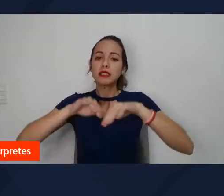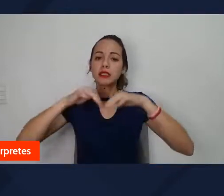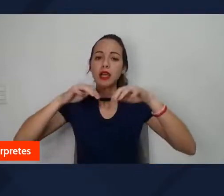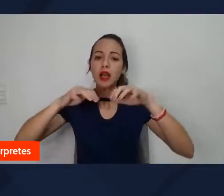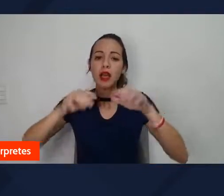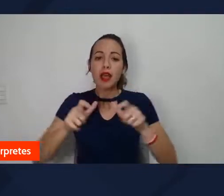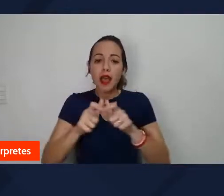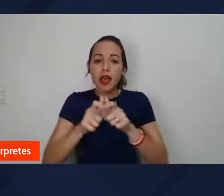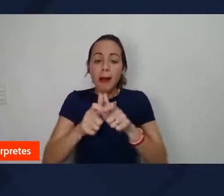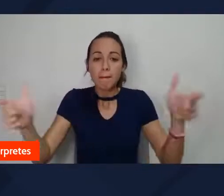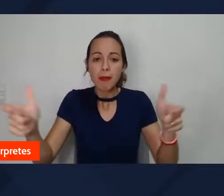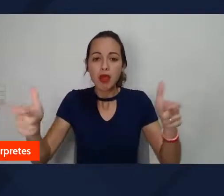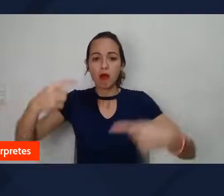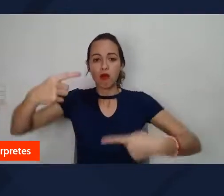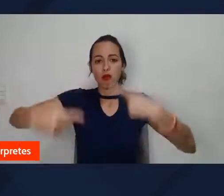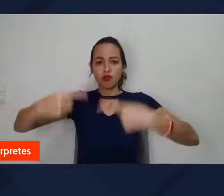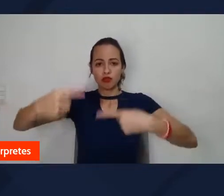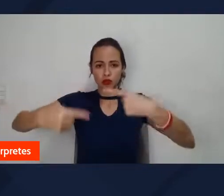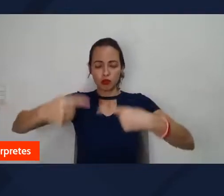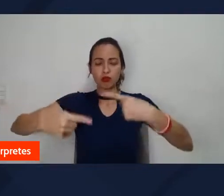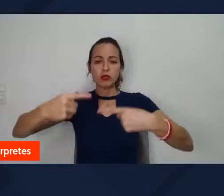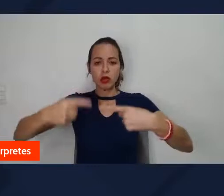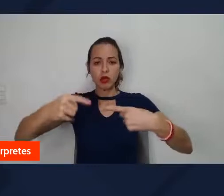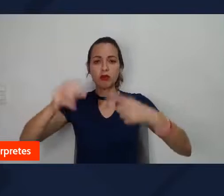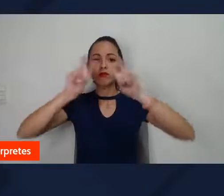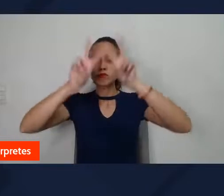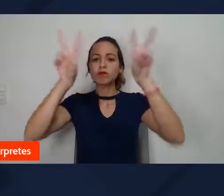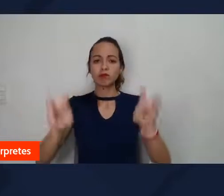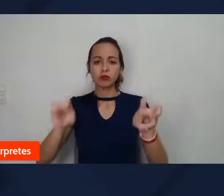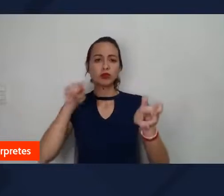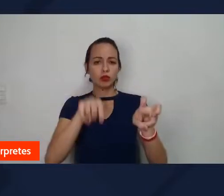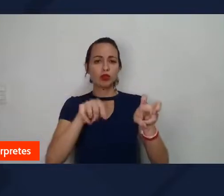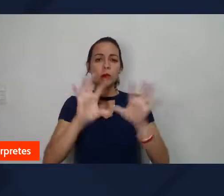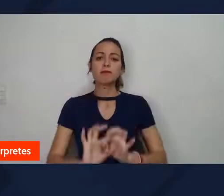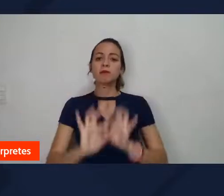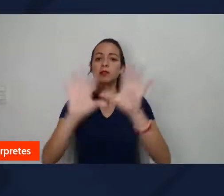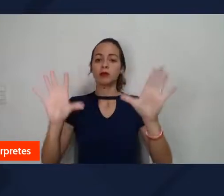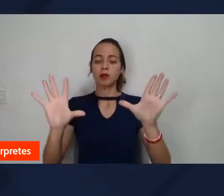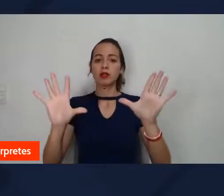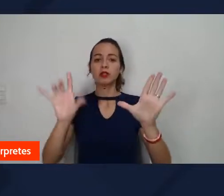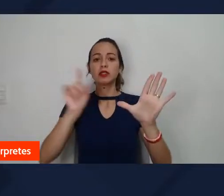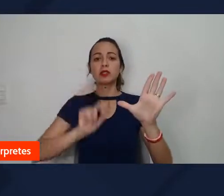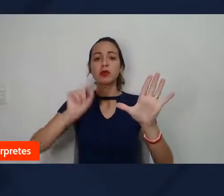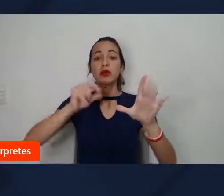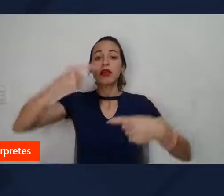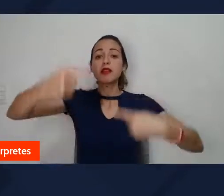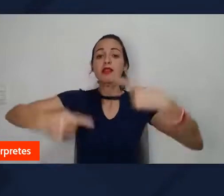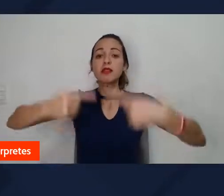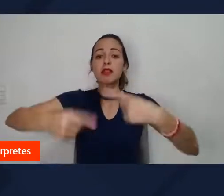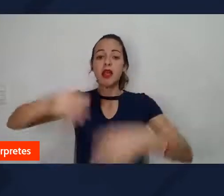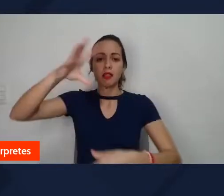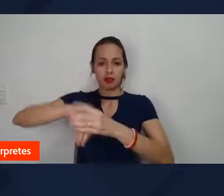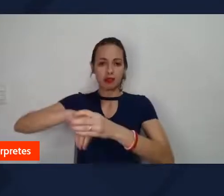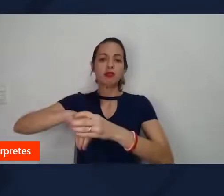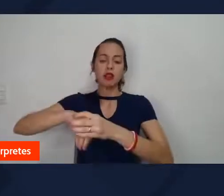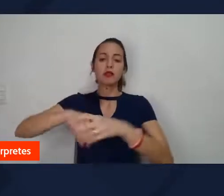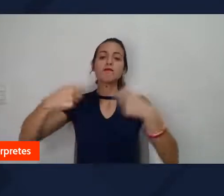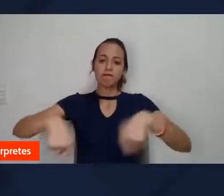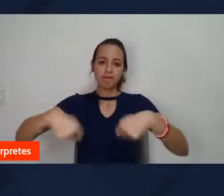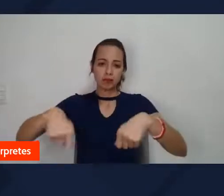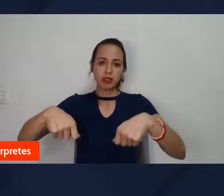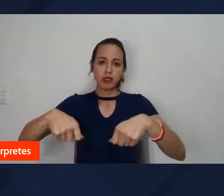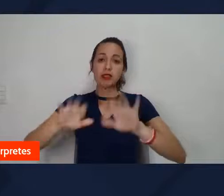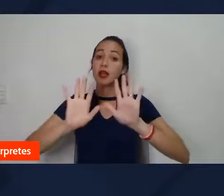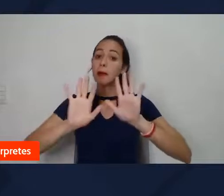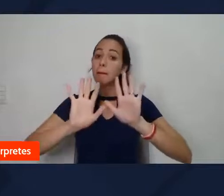produção coletiva, que têm se constituído muito mais que instâncias políticas, mas em instâncias